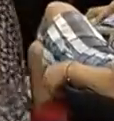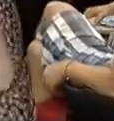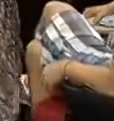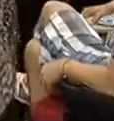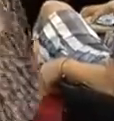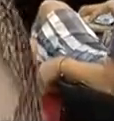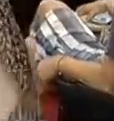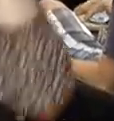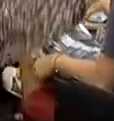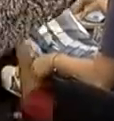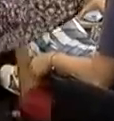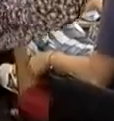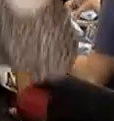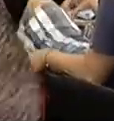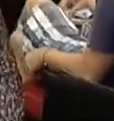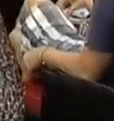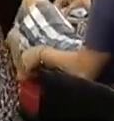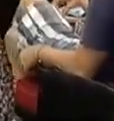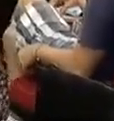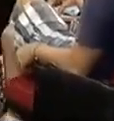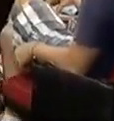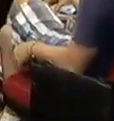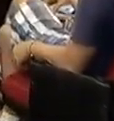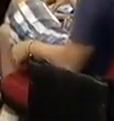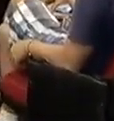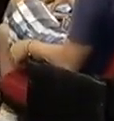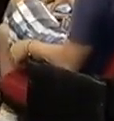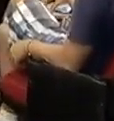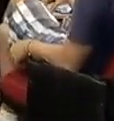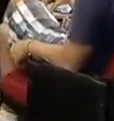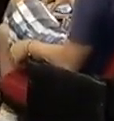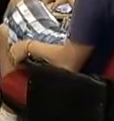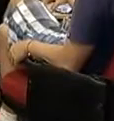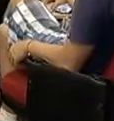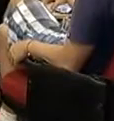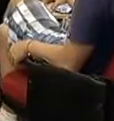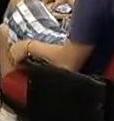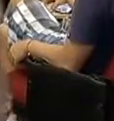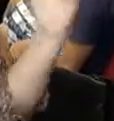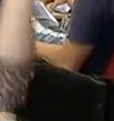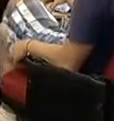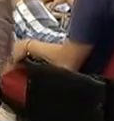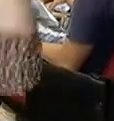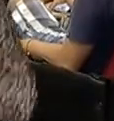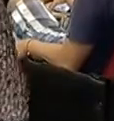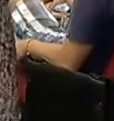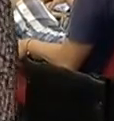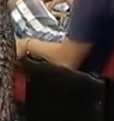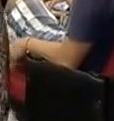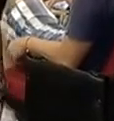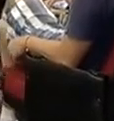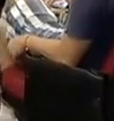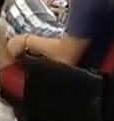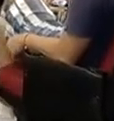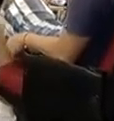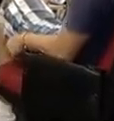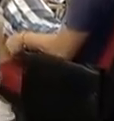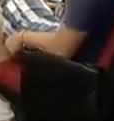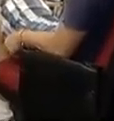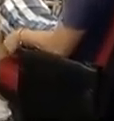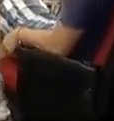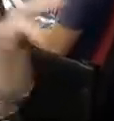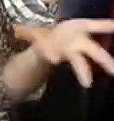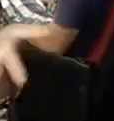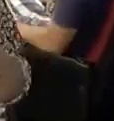comunidade surda, que tem suas características próprias, status linguísticos igual a outra